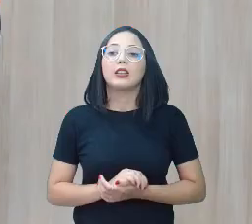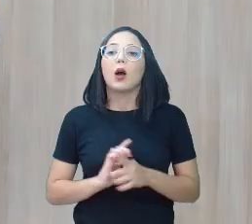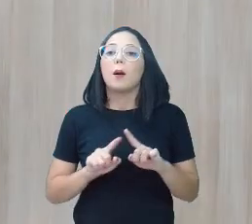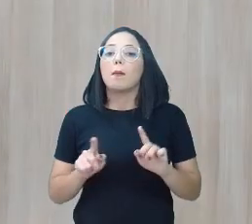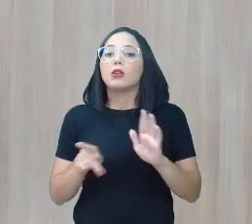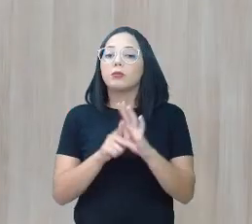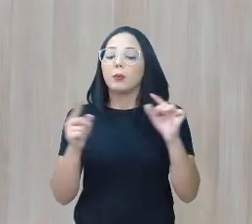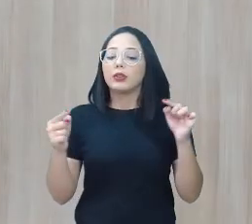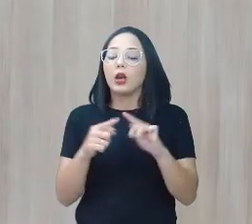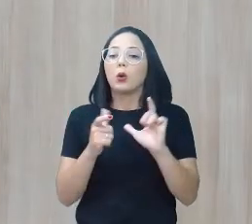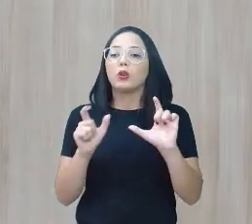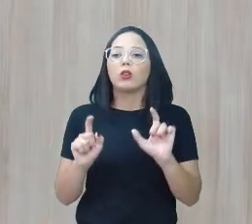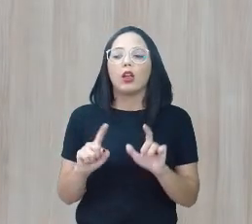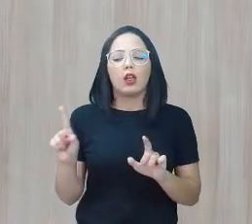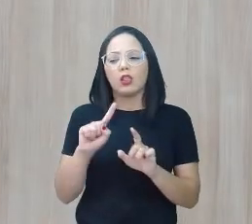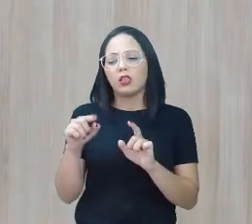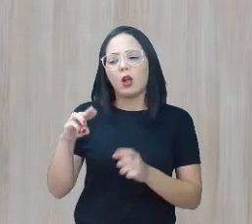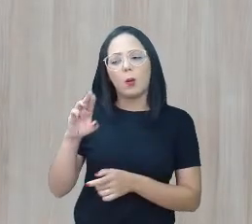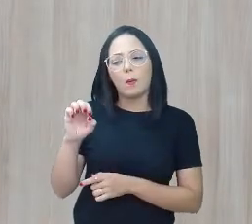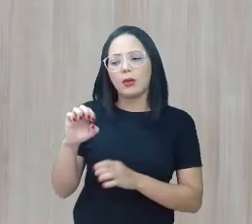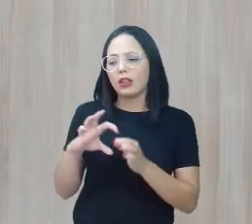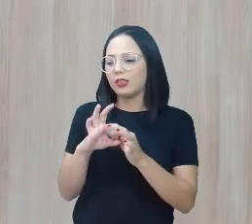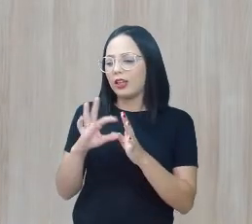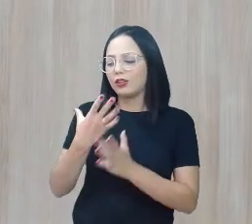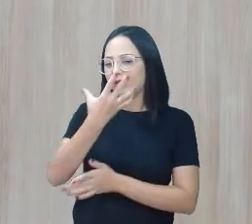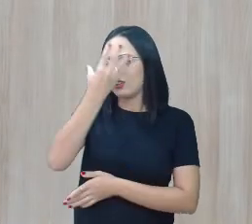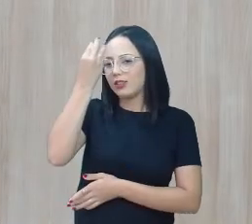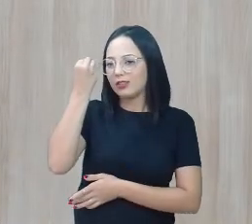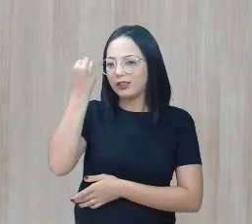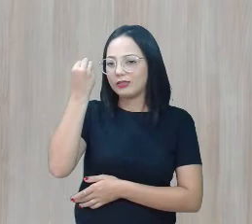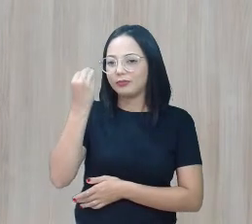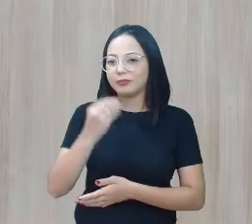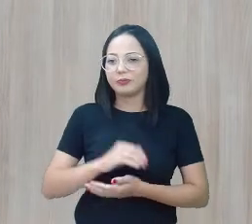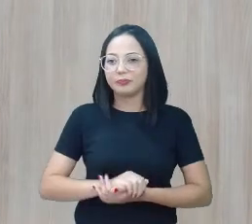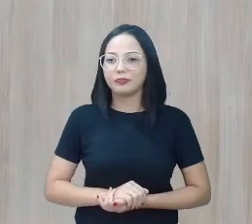na norma culta é não me deixa esquecer.